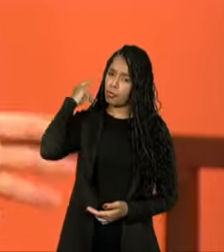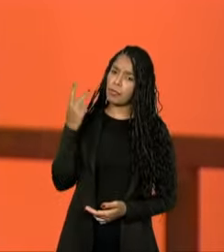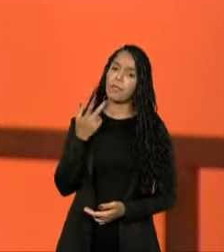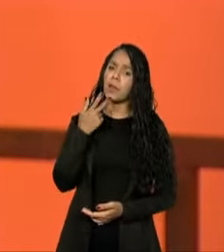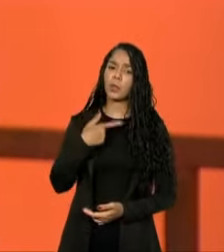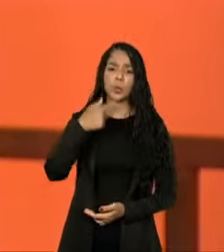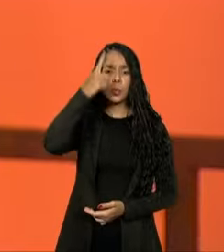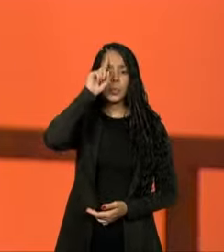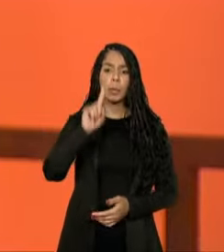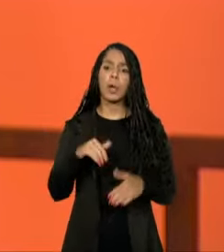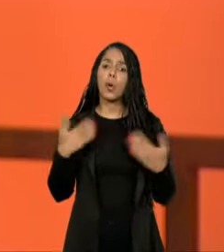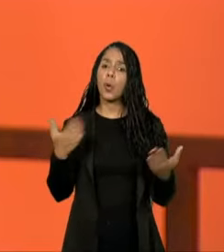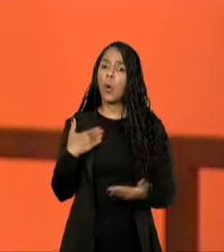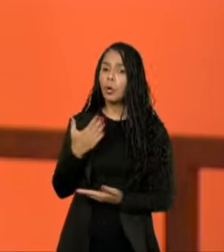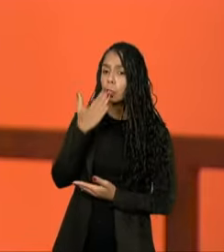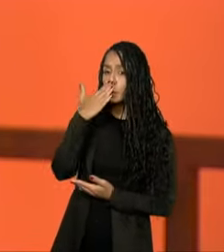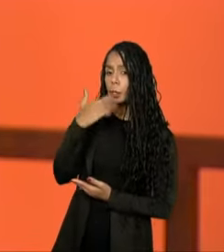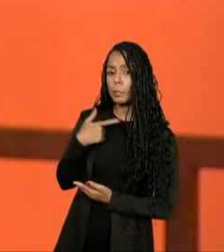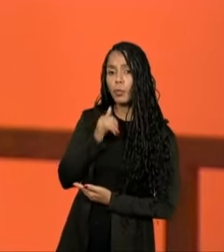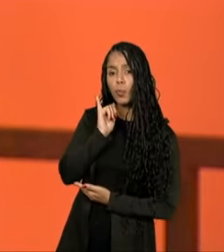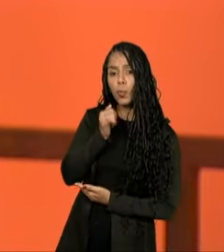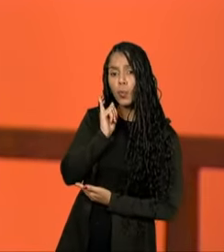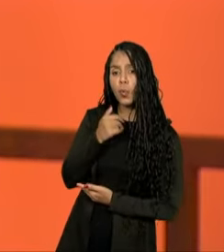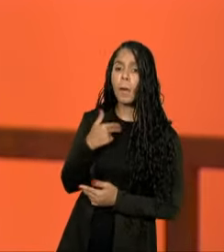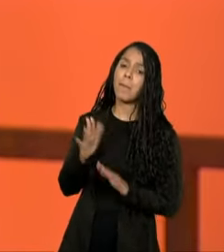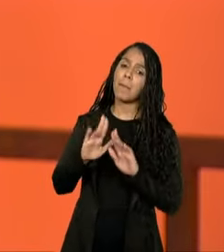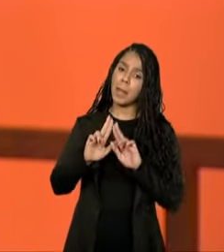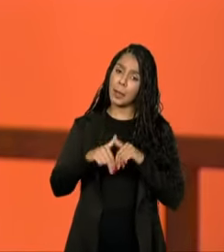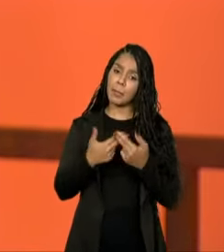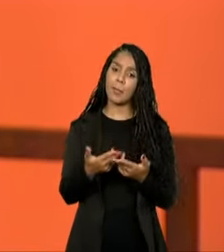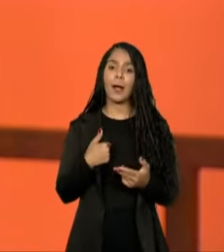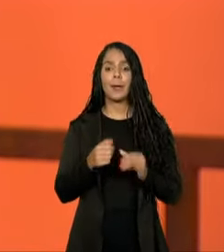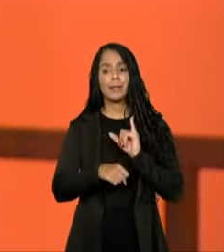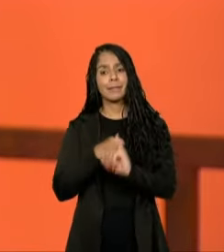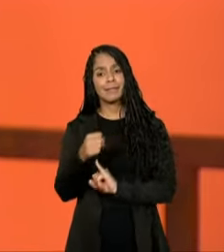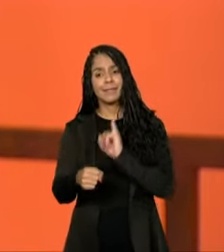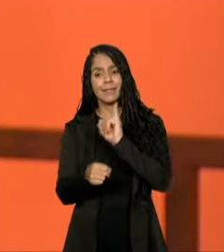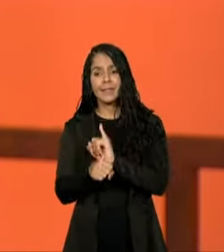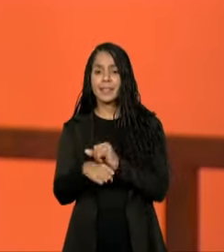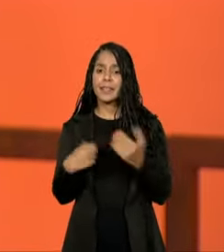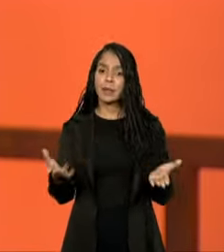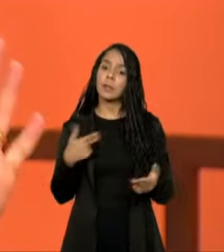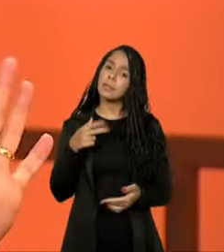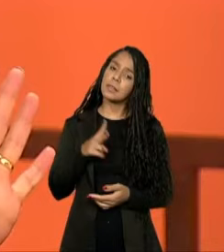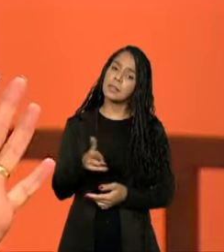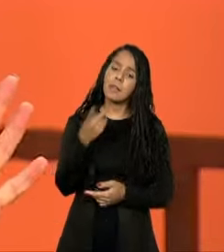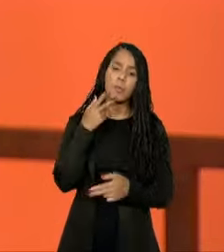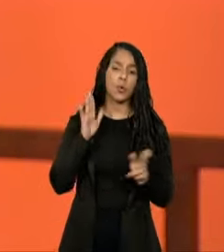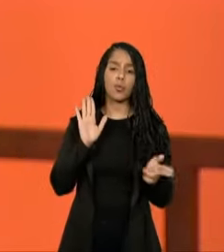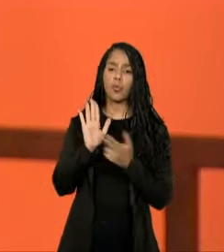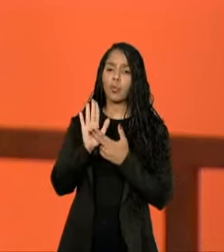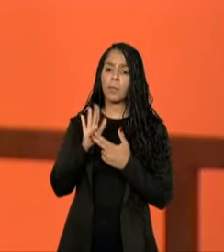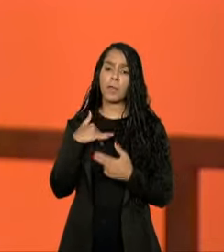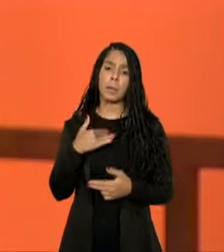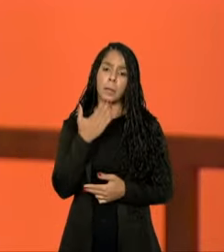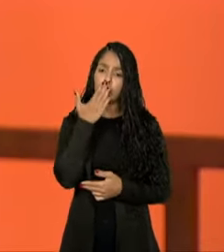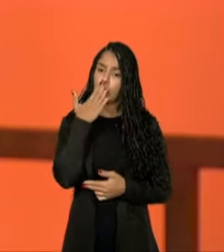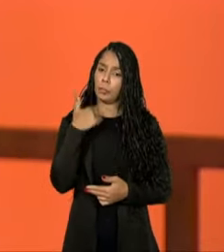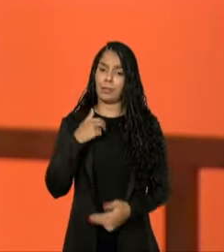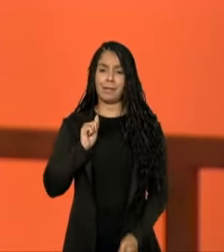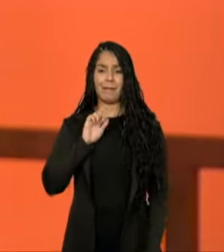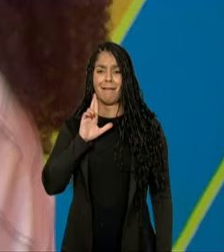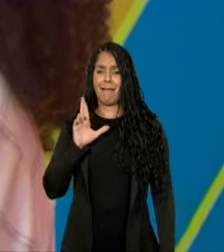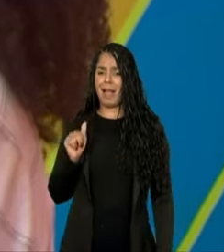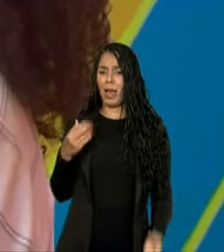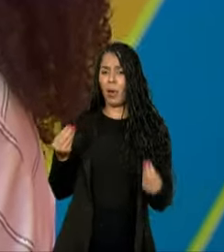você não soubesse qual era o time do... Só que com o advento da internet, né? Então, desde sempre eu assumi meu time, porque eu falava assim, cara,